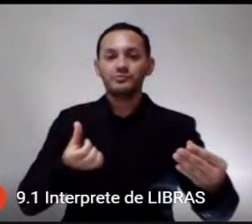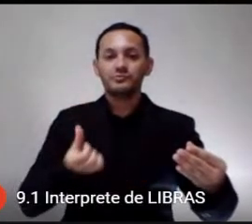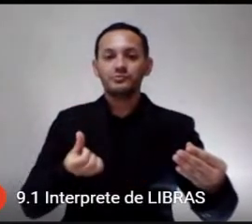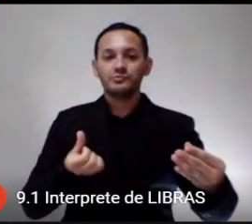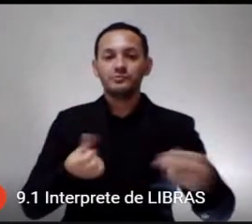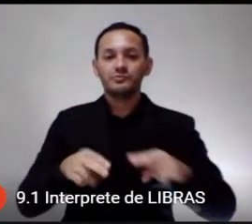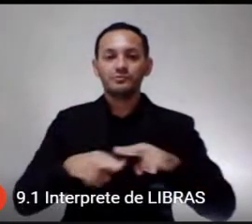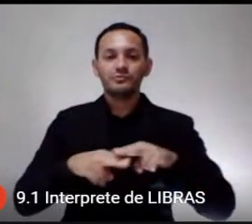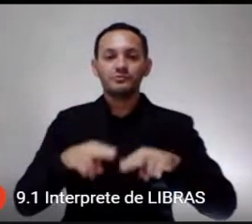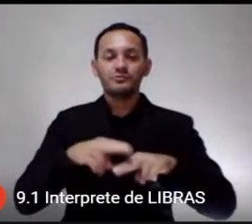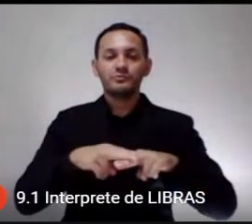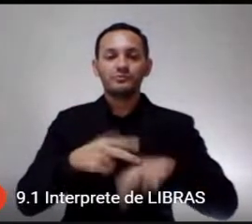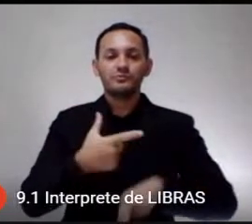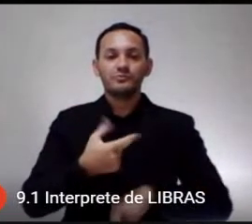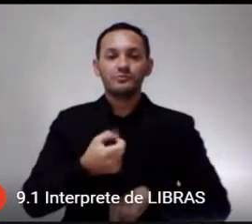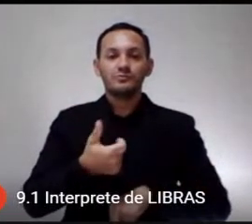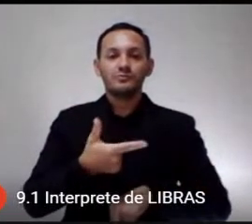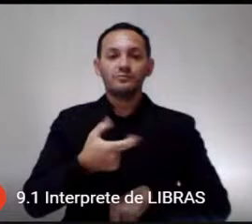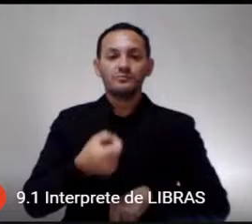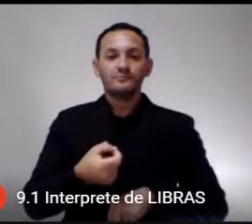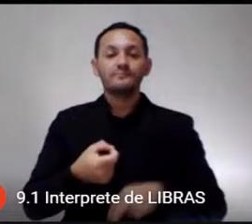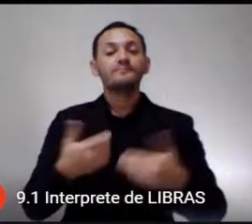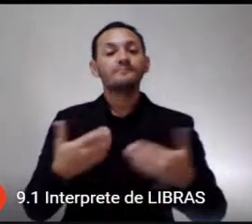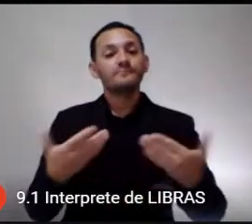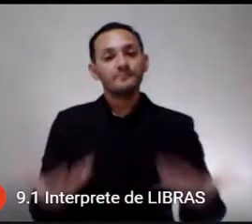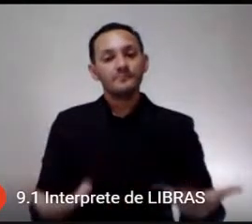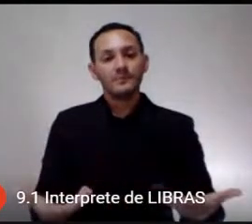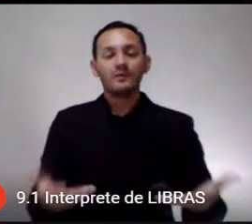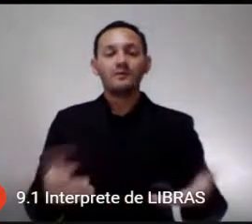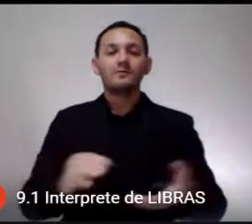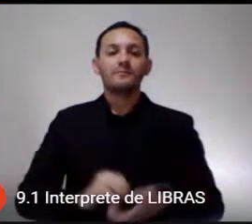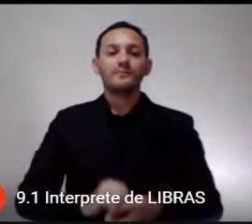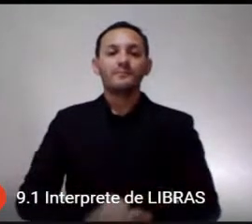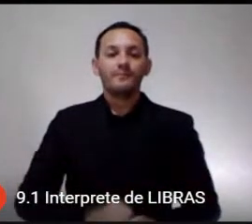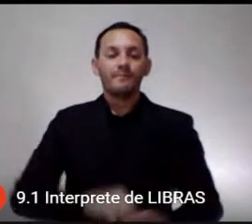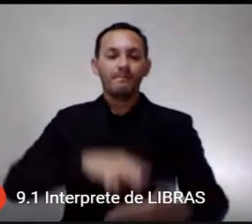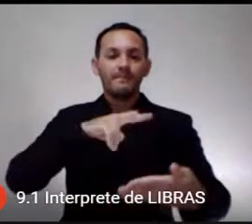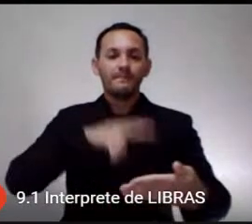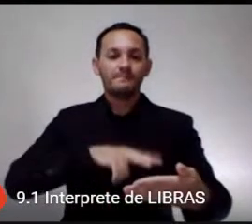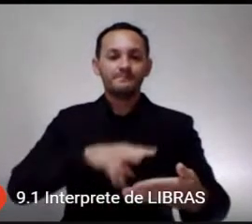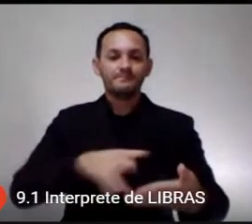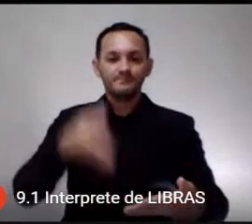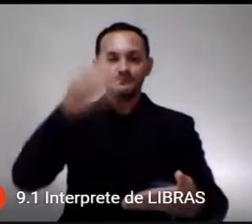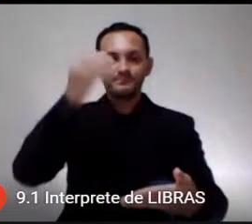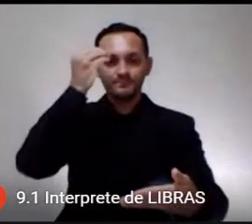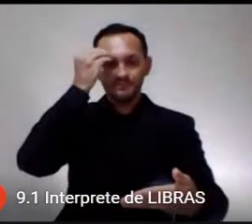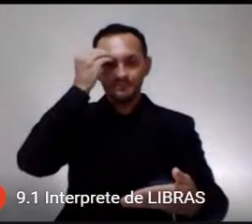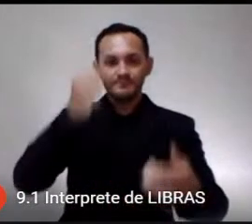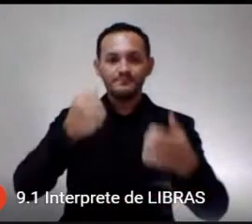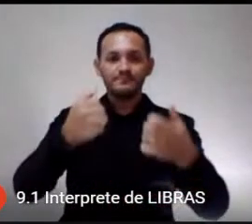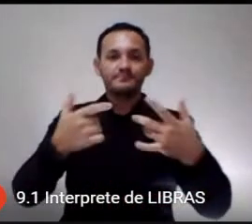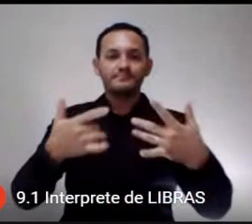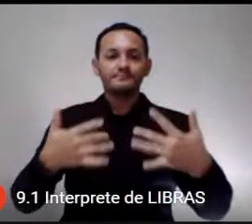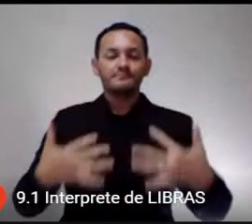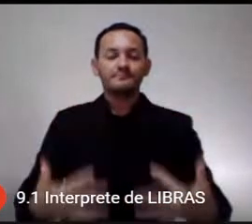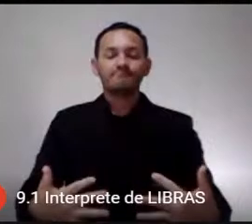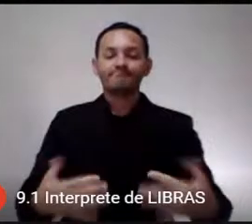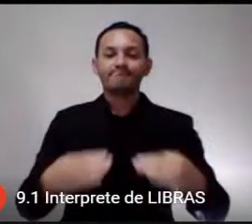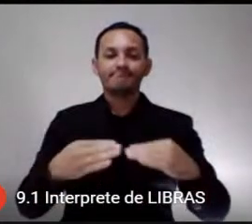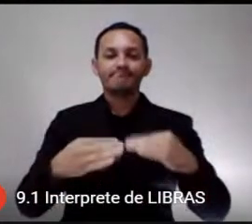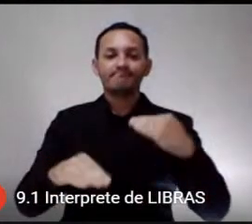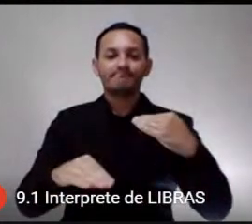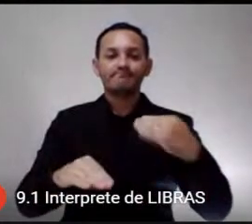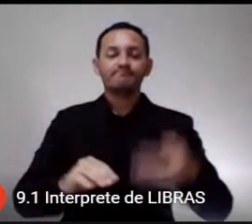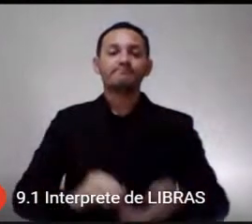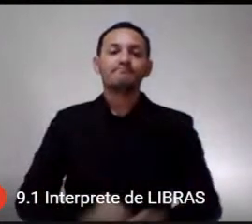6/6 de 2020 e, com a interpretação aqui empregada, considerado, portanto, tempestivo,